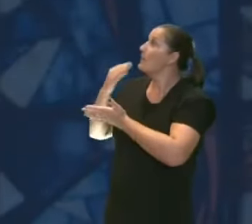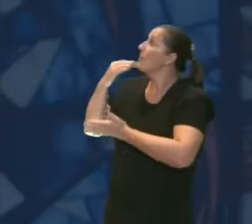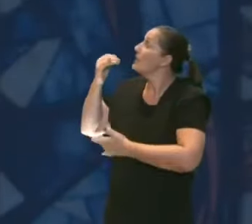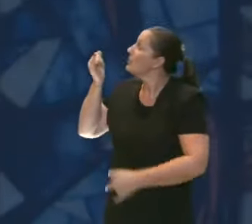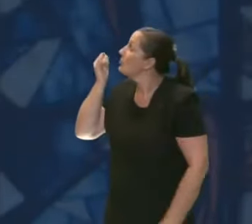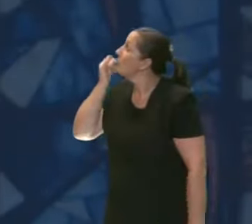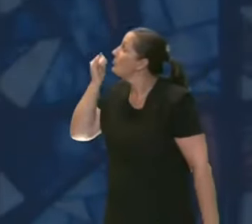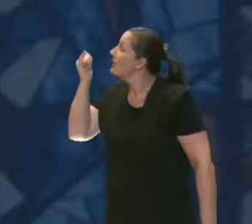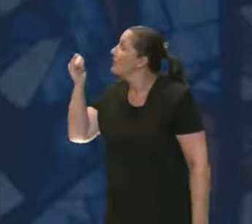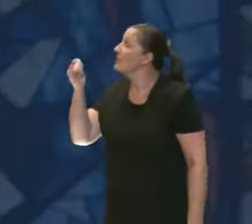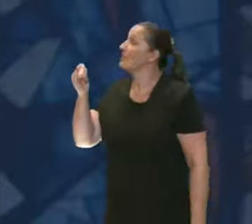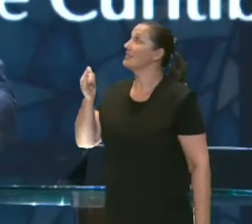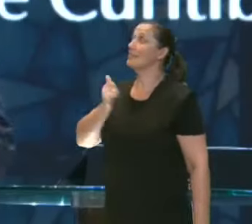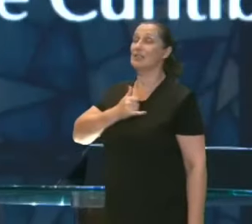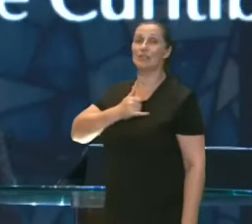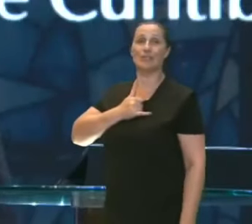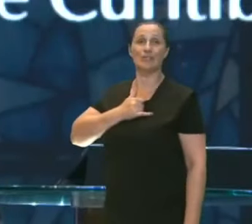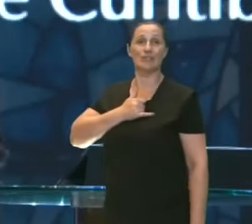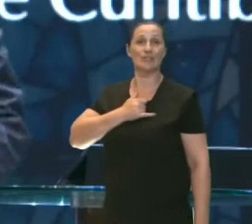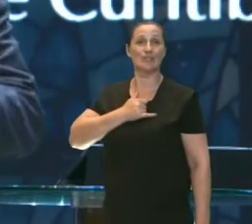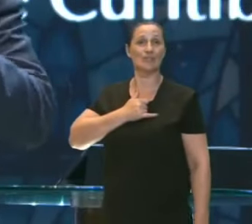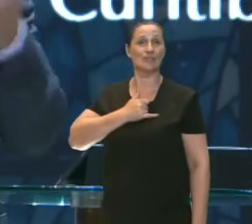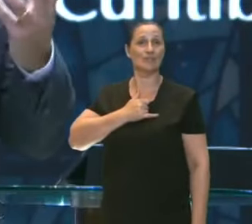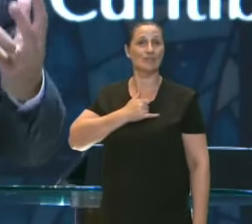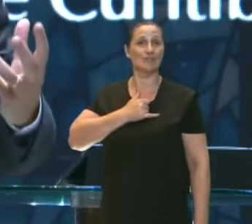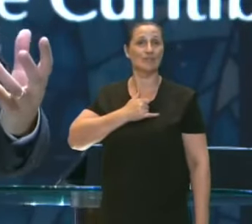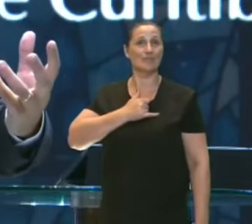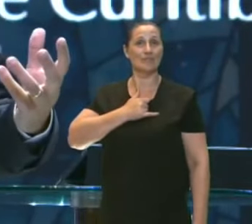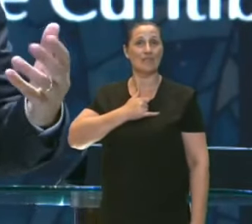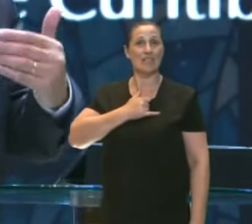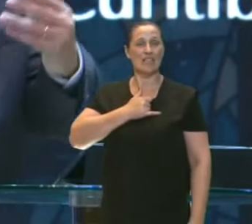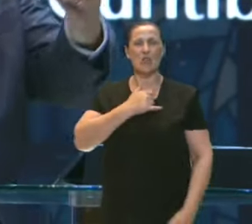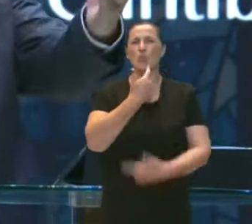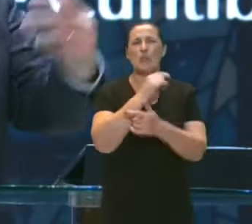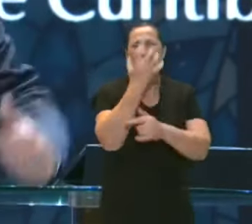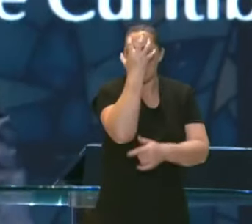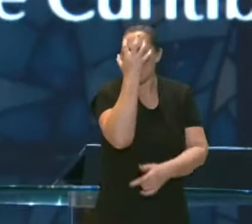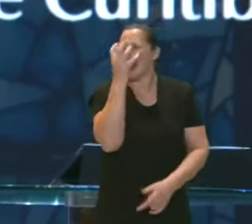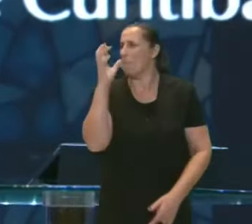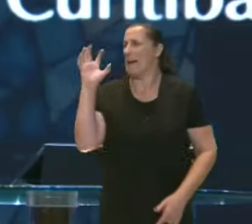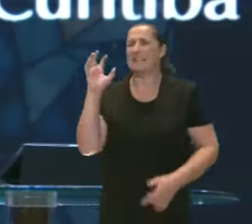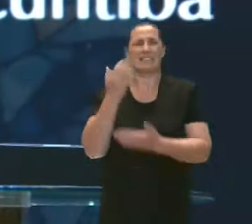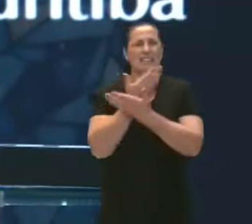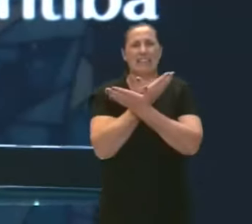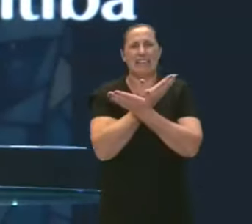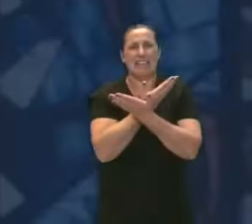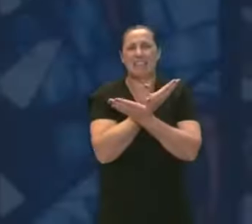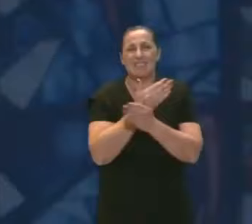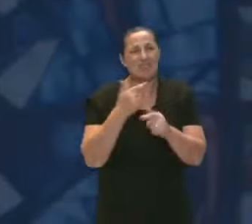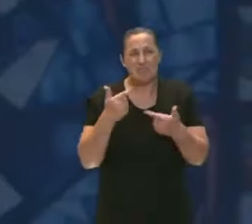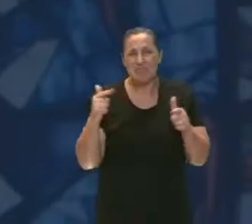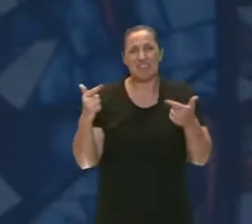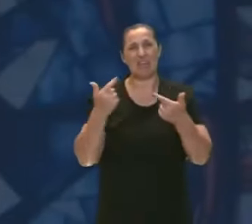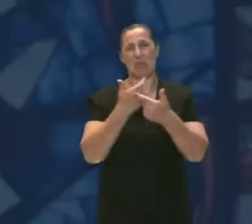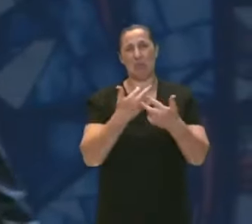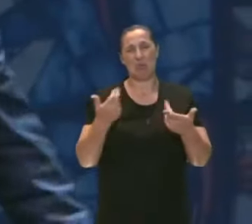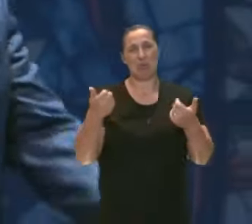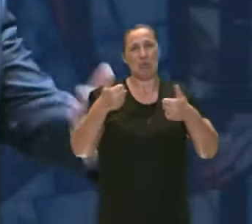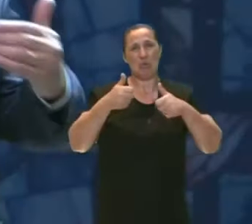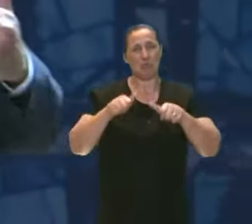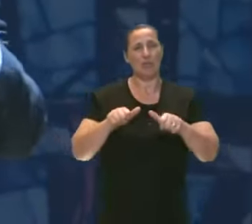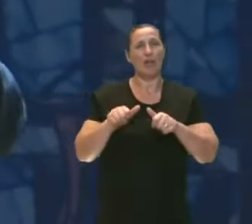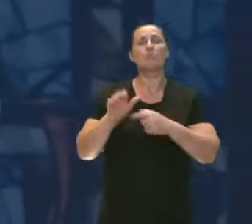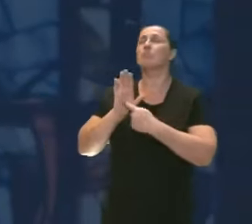E depois, apresenta o teu eu verdadeiro sem máscaras. Embora a gente esteja usando a máscara aí para cuidar do Covid.